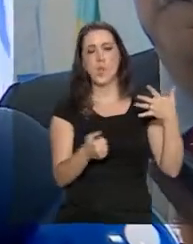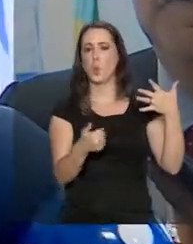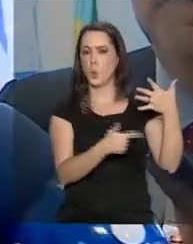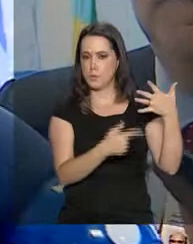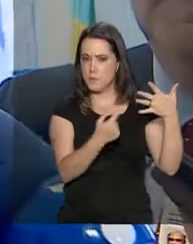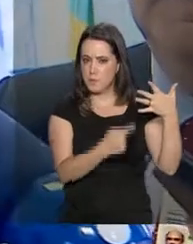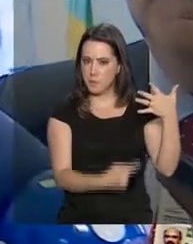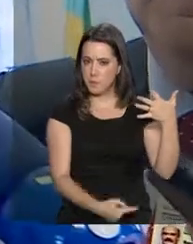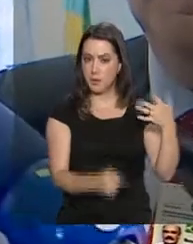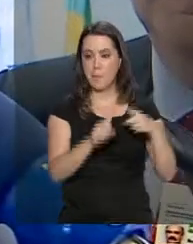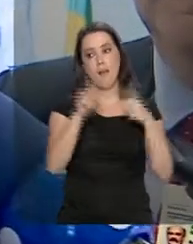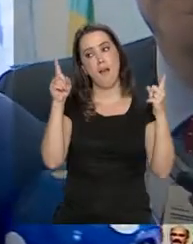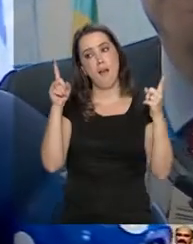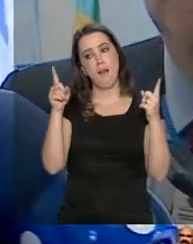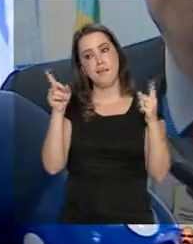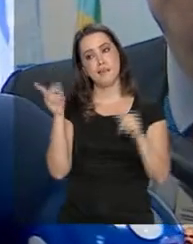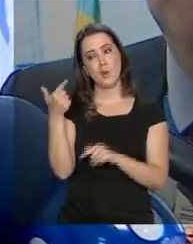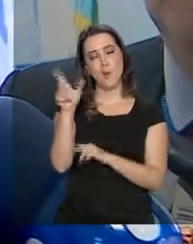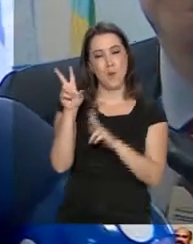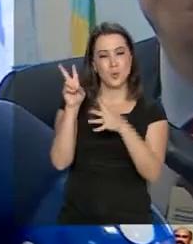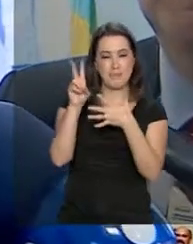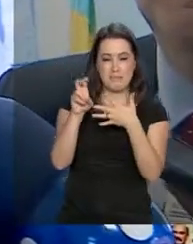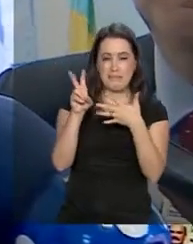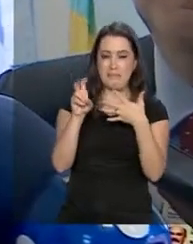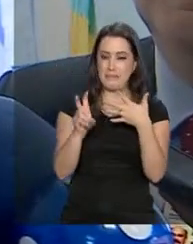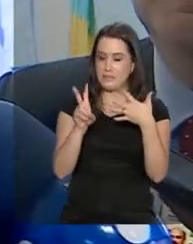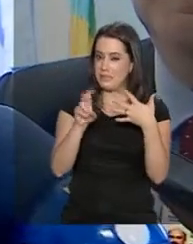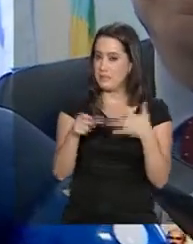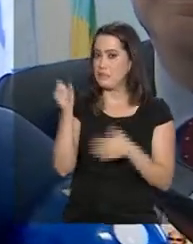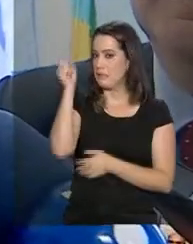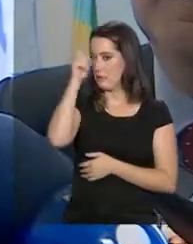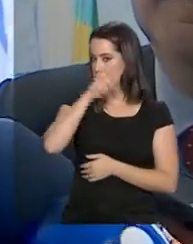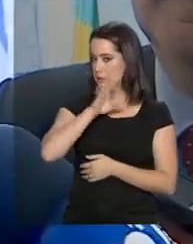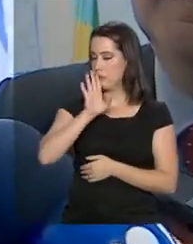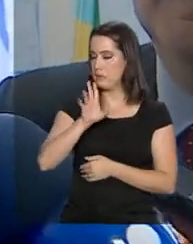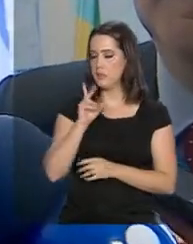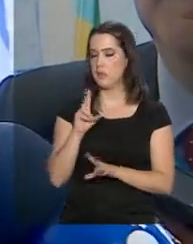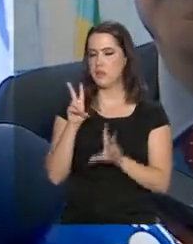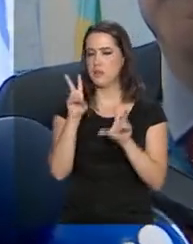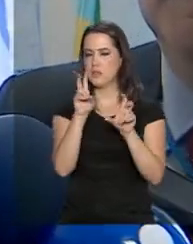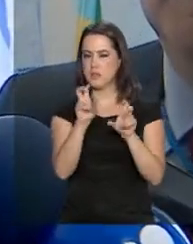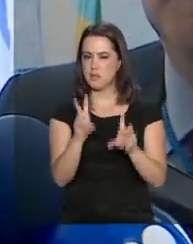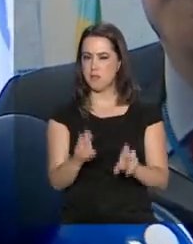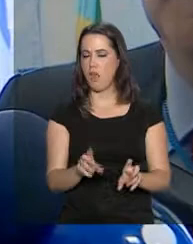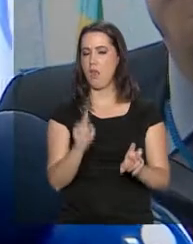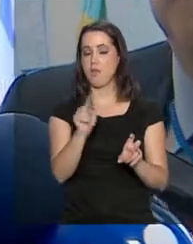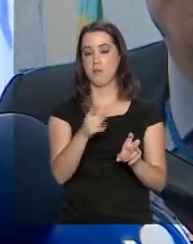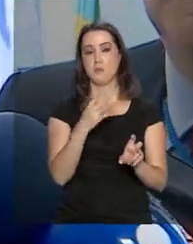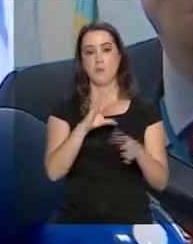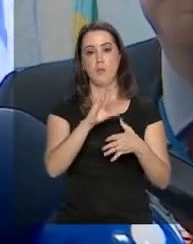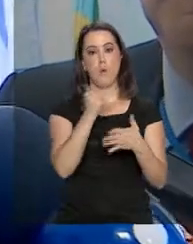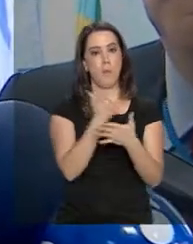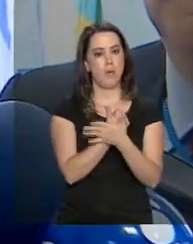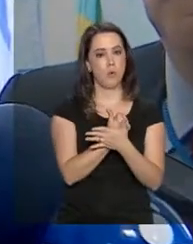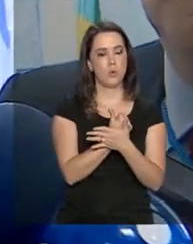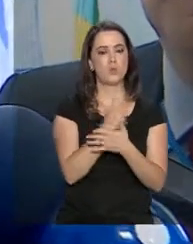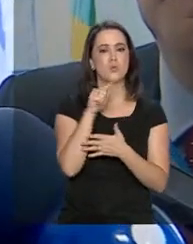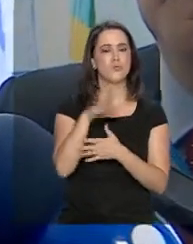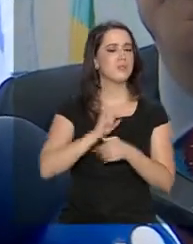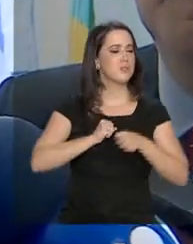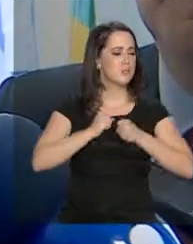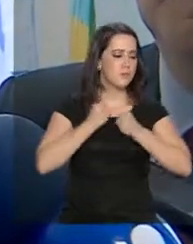temas que são um caroço duro destino nesses temas o mercosul fez um esforço muito